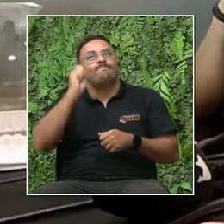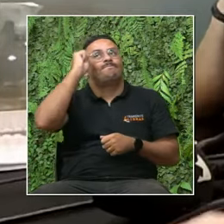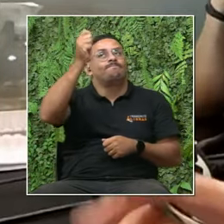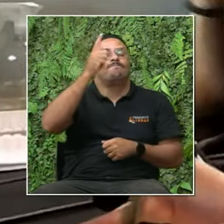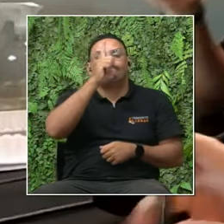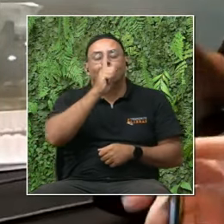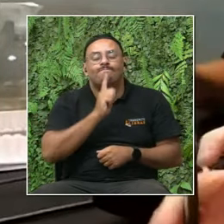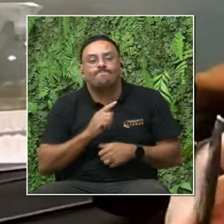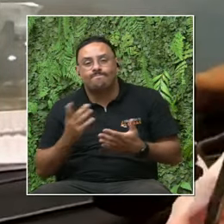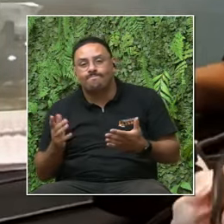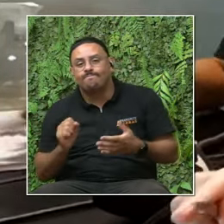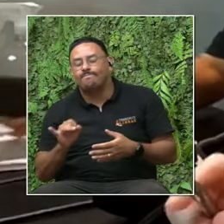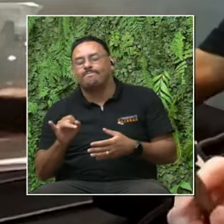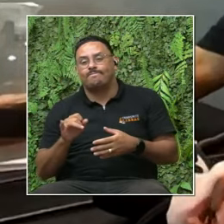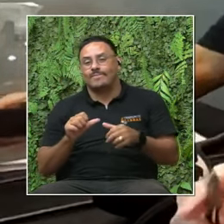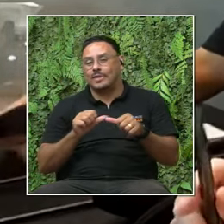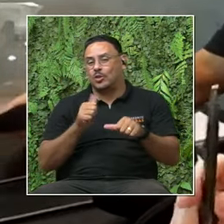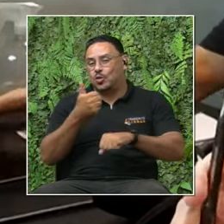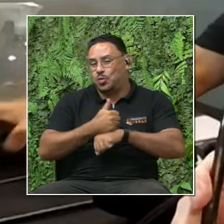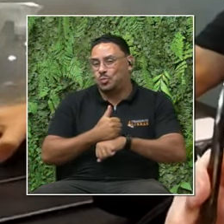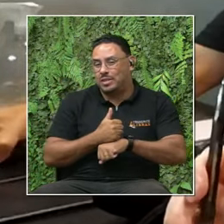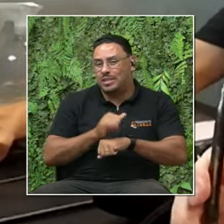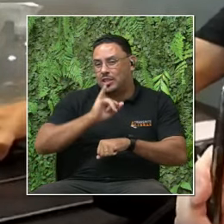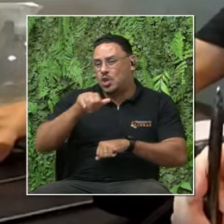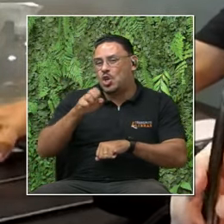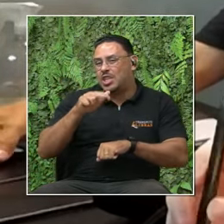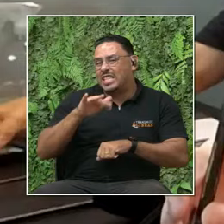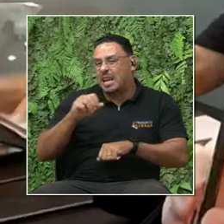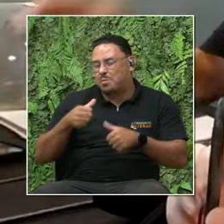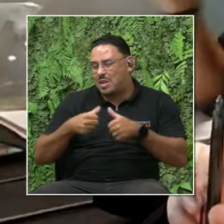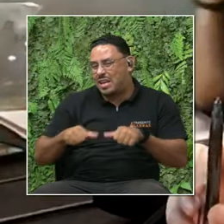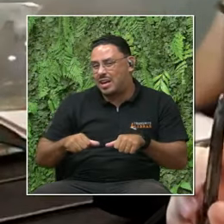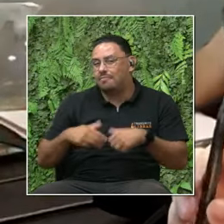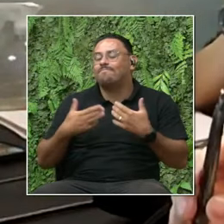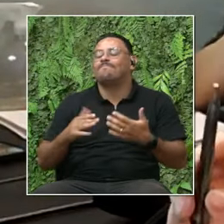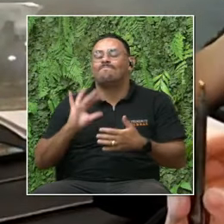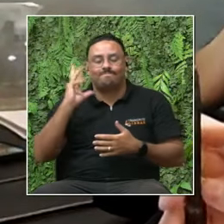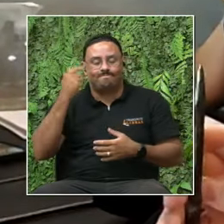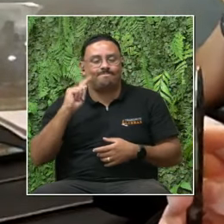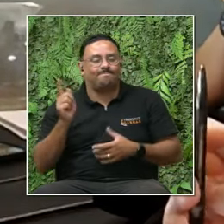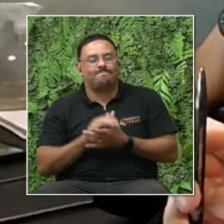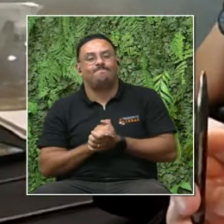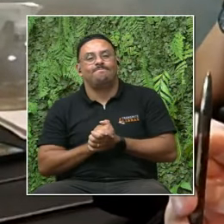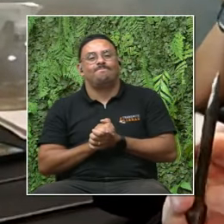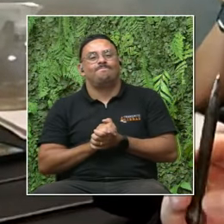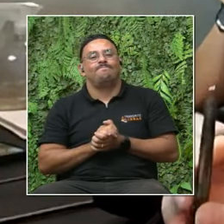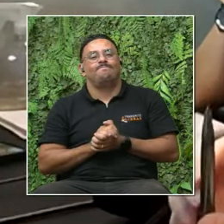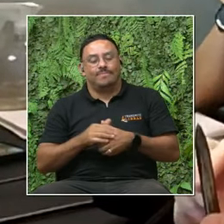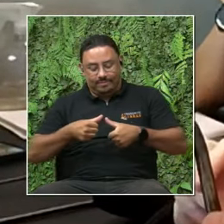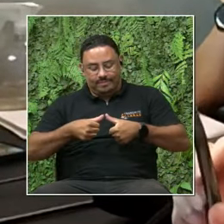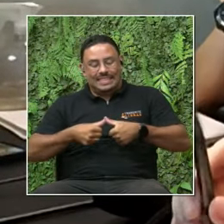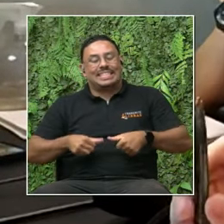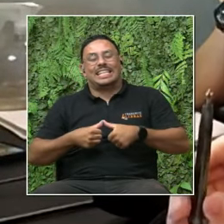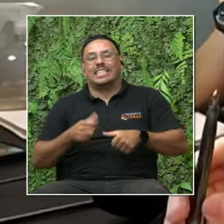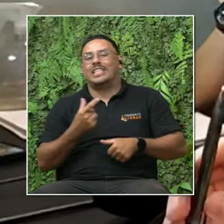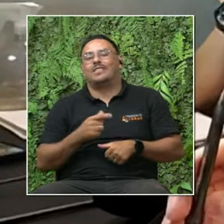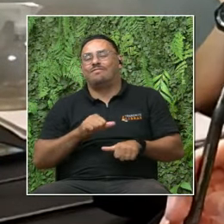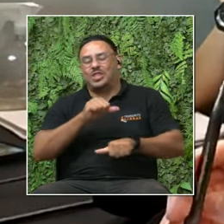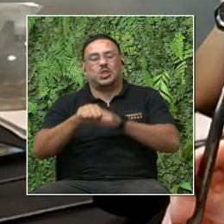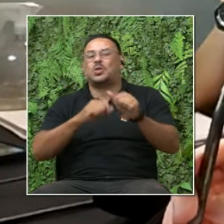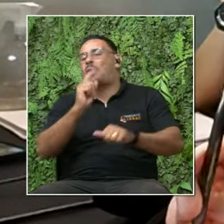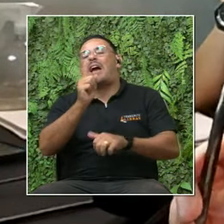mas será hein Será que ele vai mexer eu não sei se ele vai acho que na zaga na zaga não tem essa necessidade né uinho